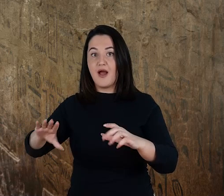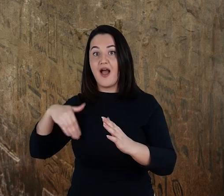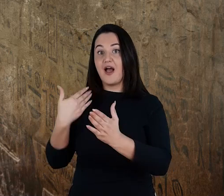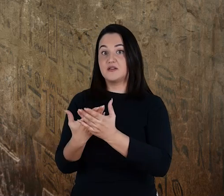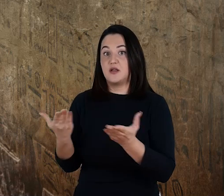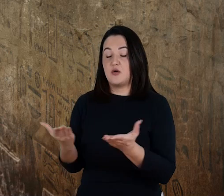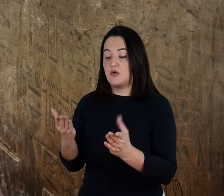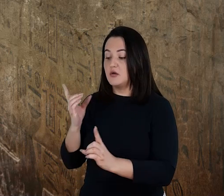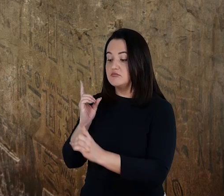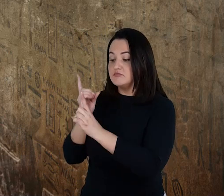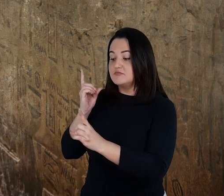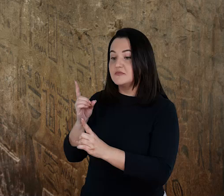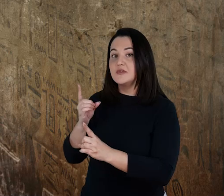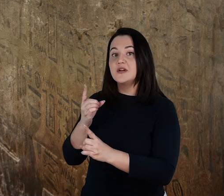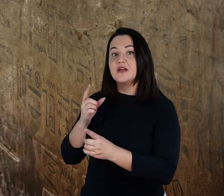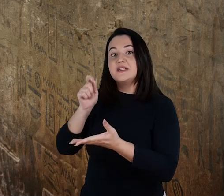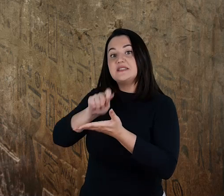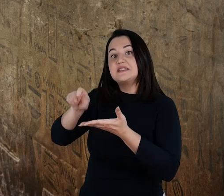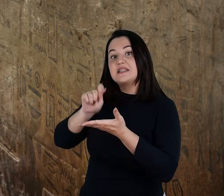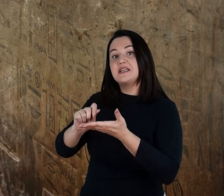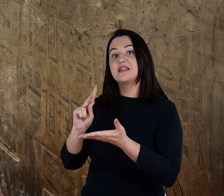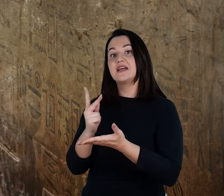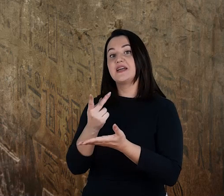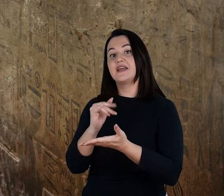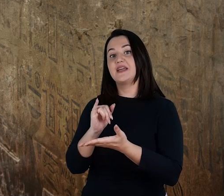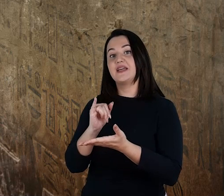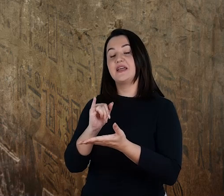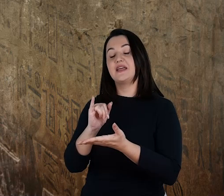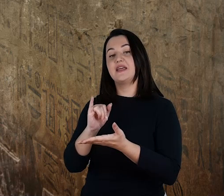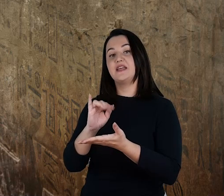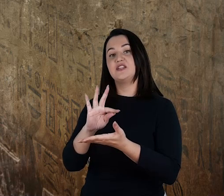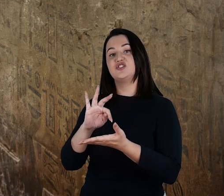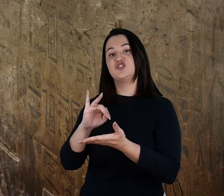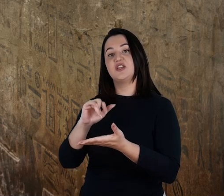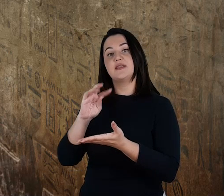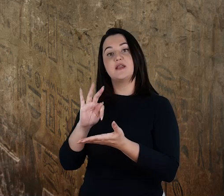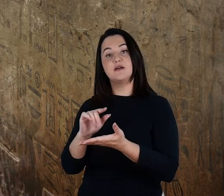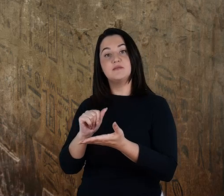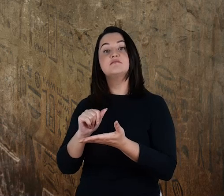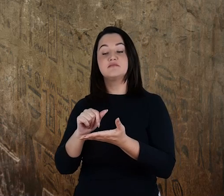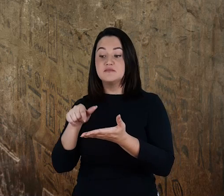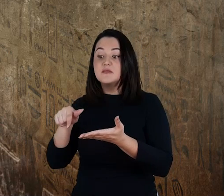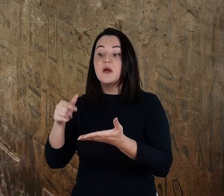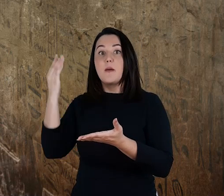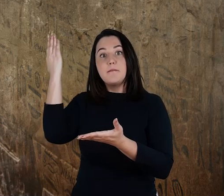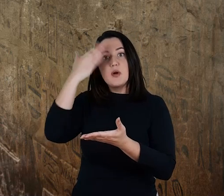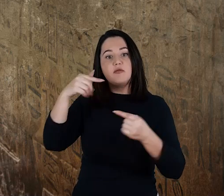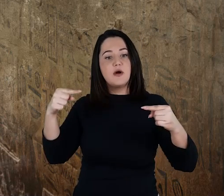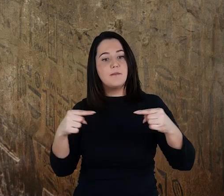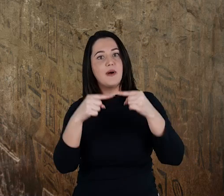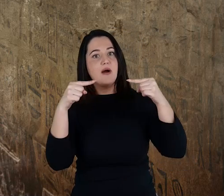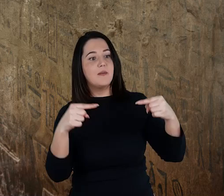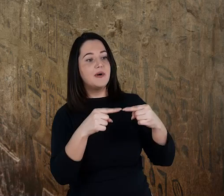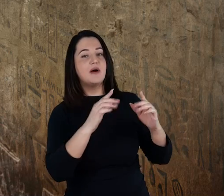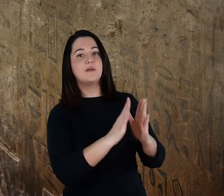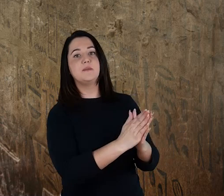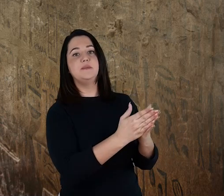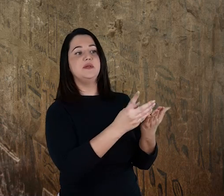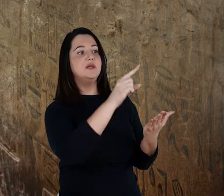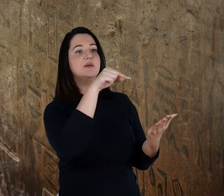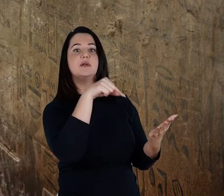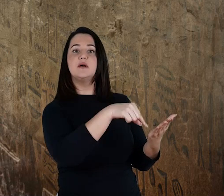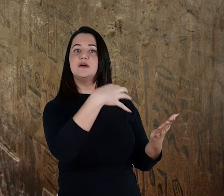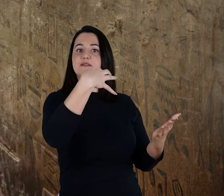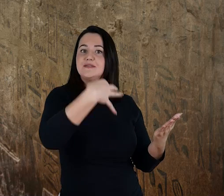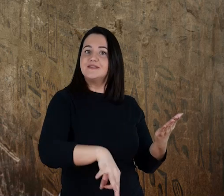dos heteus, grandes coisas foram trazidas pela arqueologia e cada uma delas tem estado em harmonia com a Bíblia,